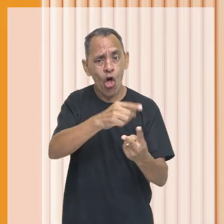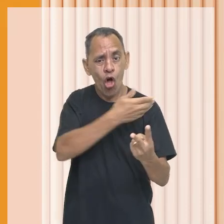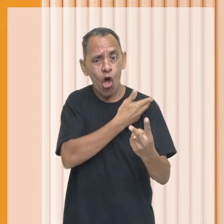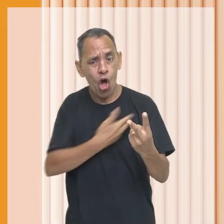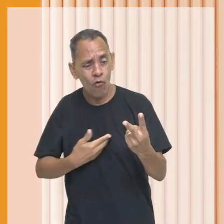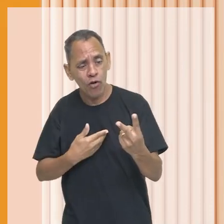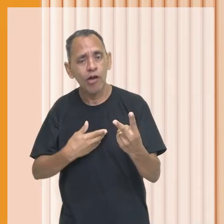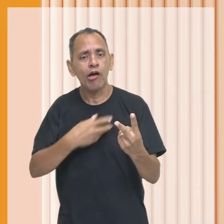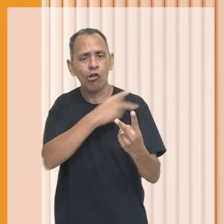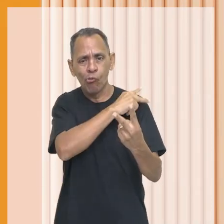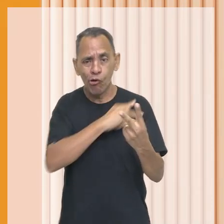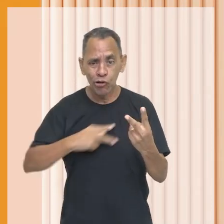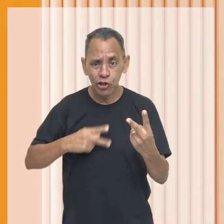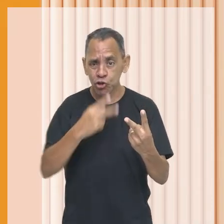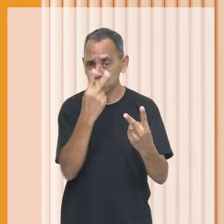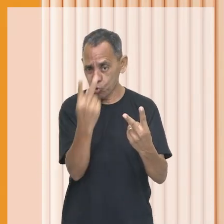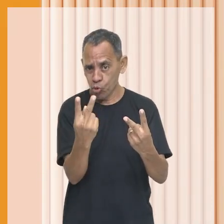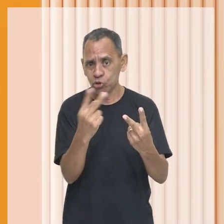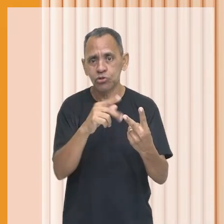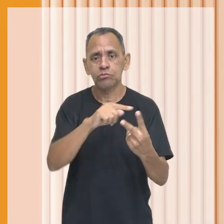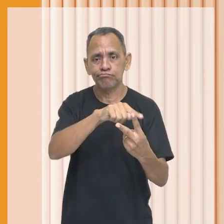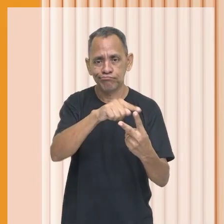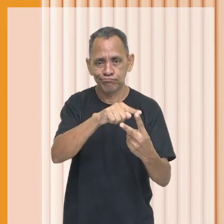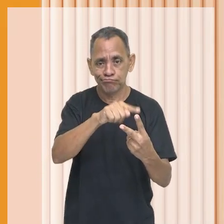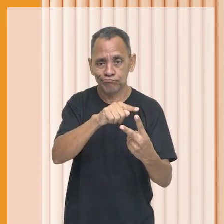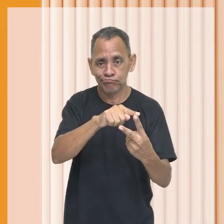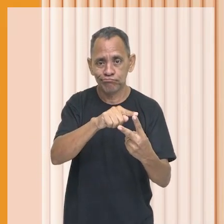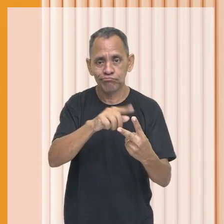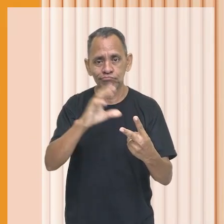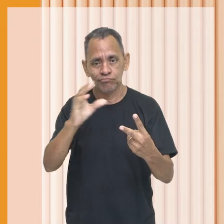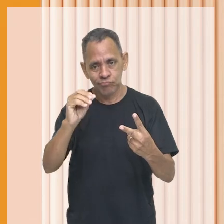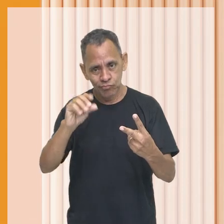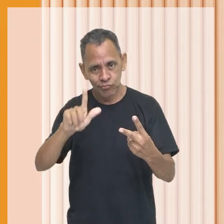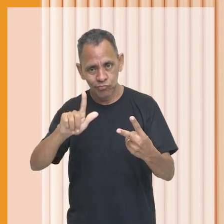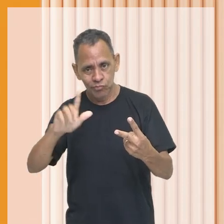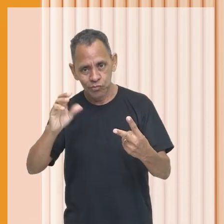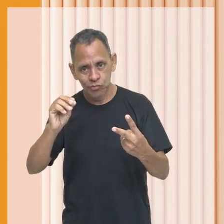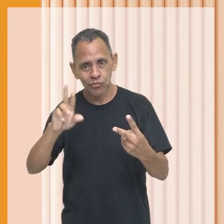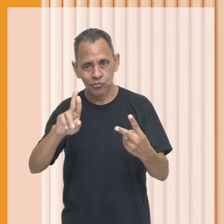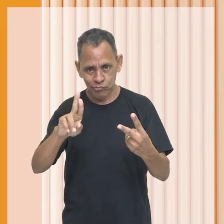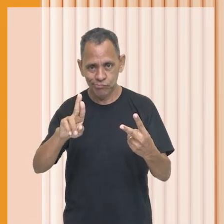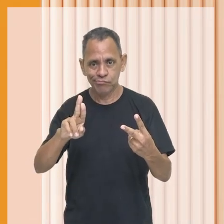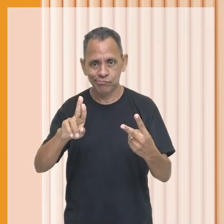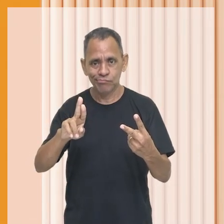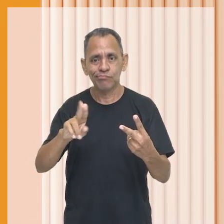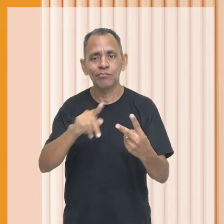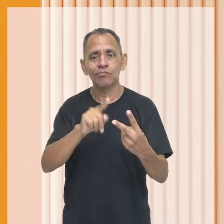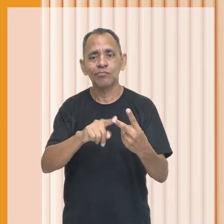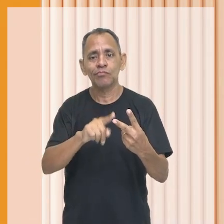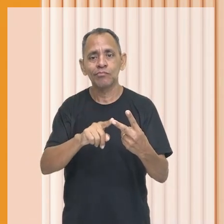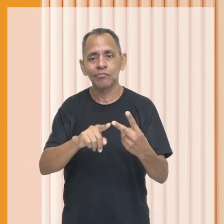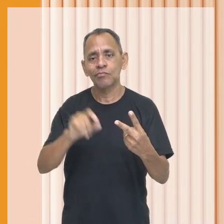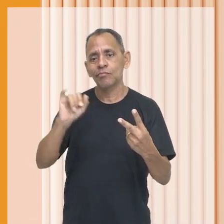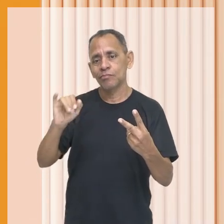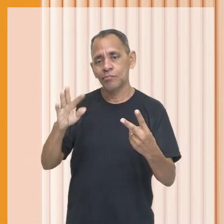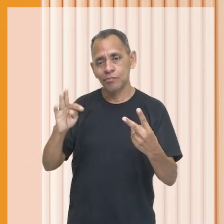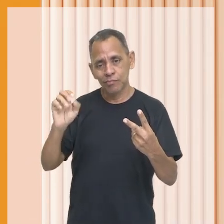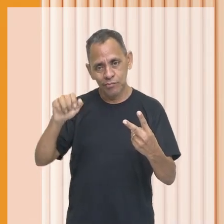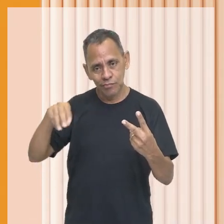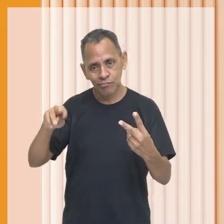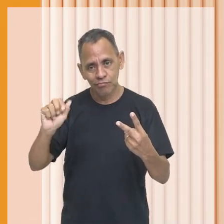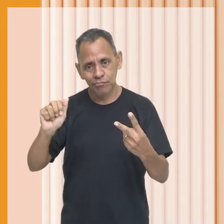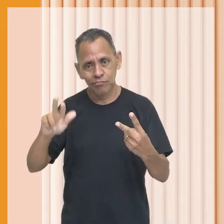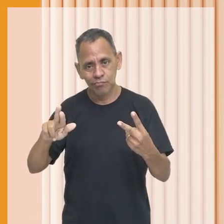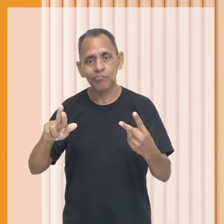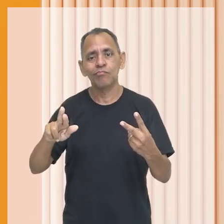ex-presidentes da nossa história. O primeiro deles vai ser o Collor, Fernando Collor, e depois vamos falar um pouco sobre Itamar Franco,